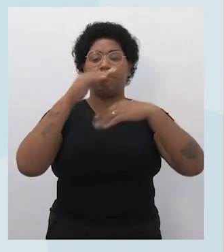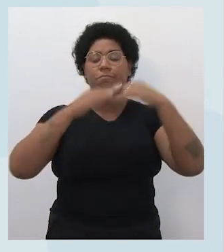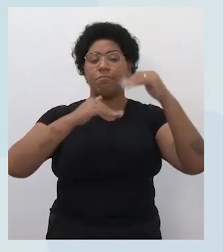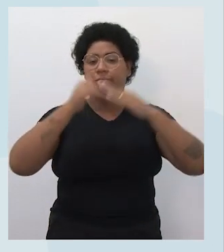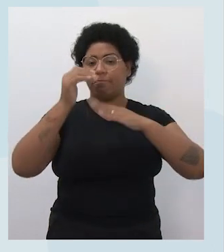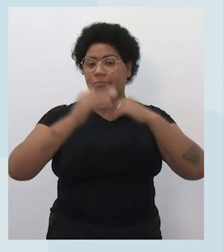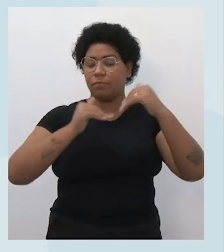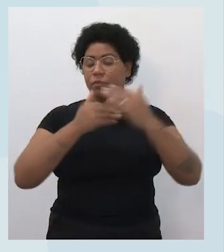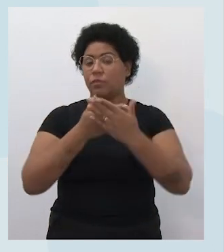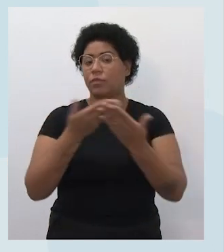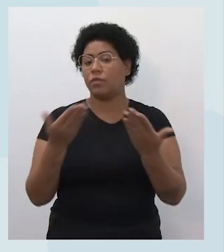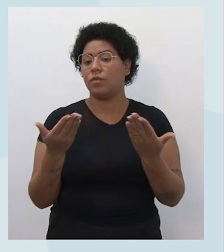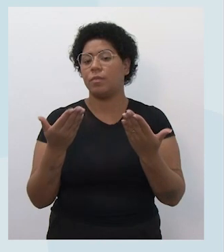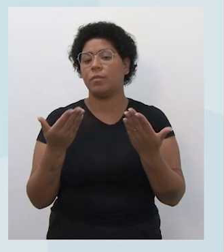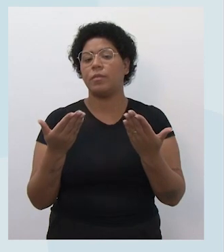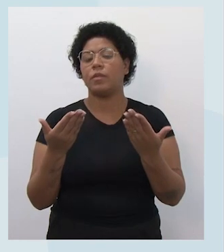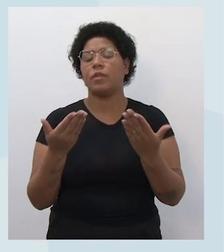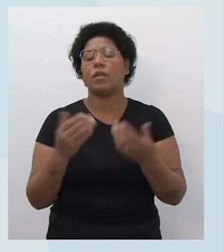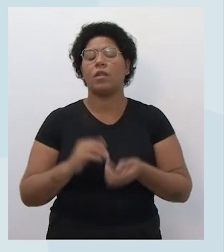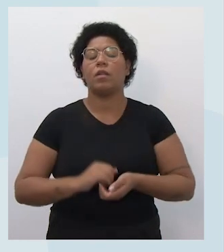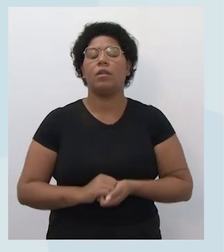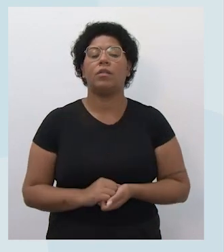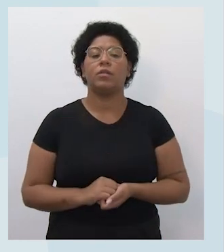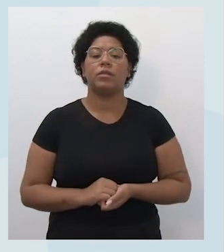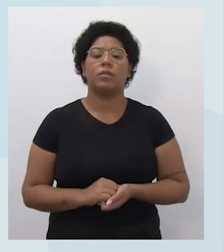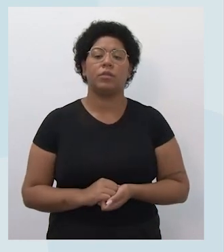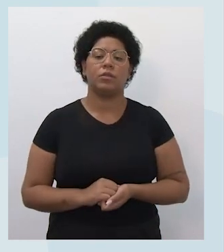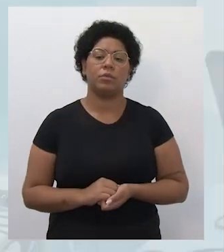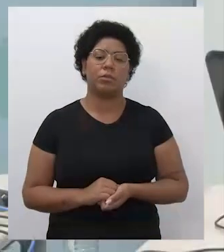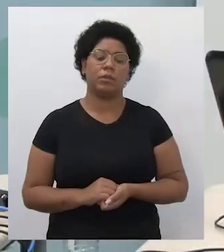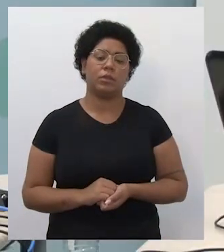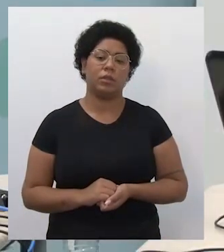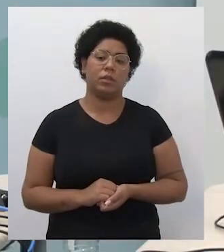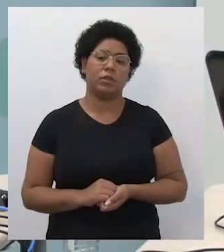objetivos podem ser alcançados. Muito bem.